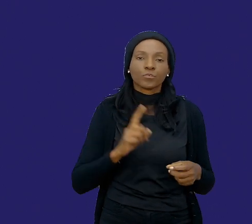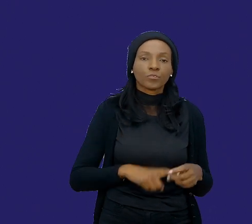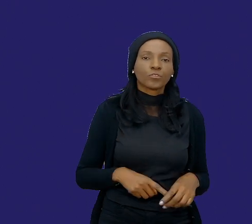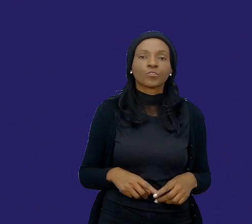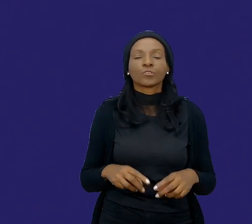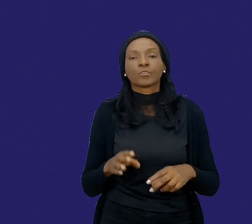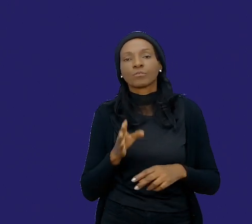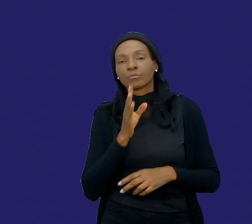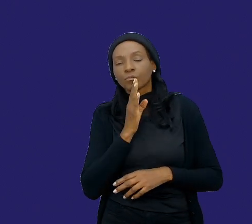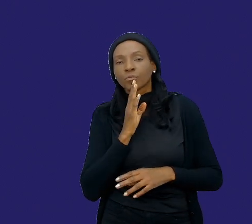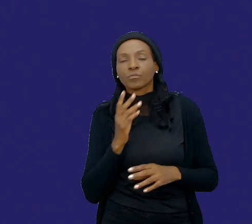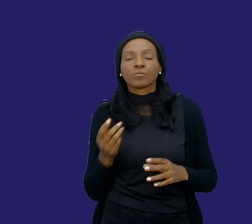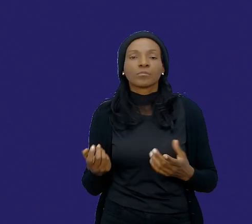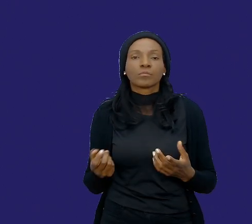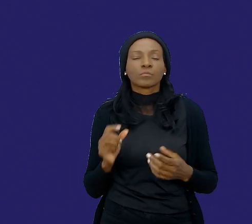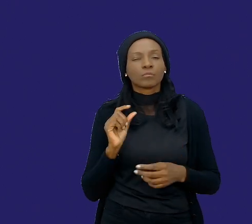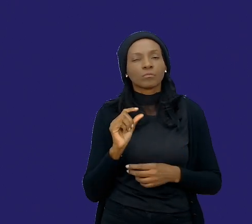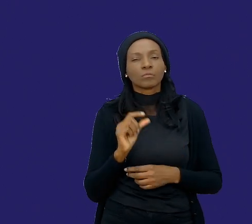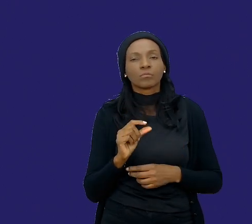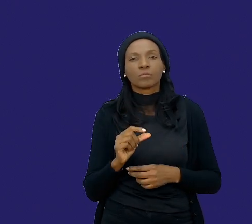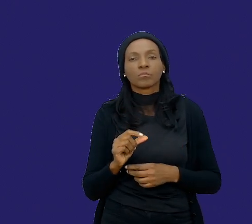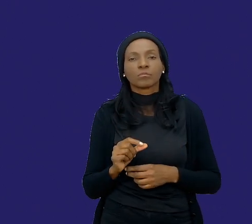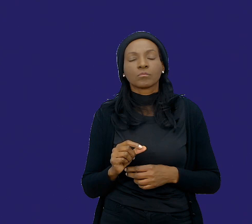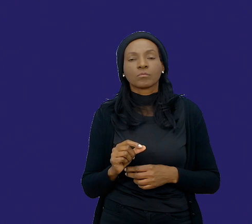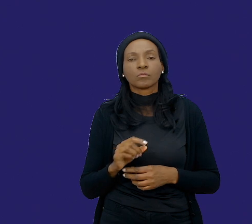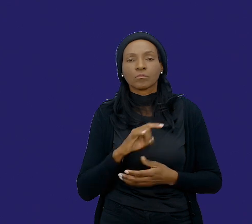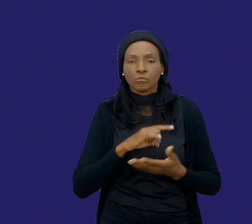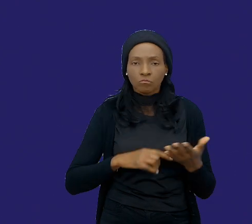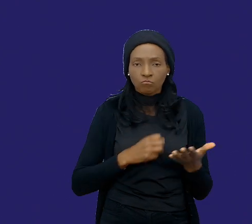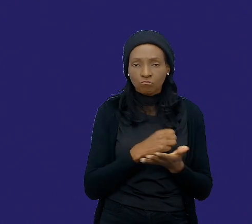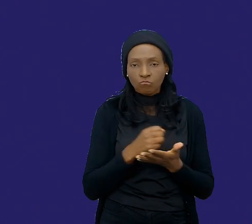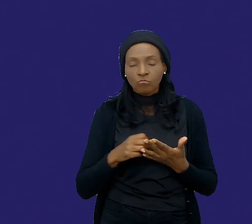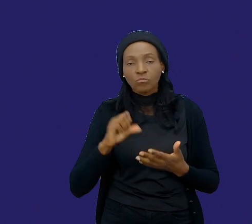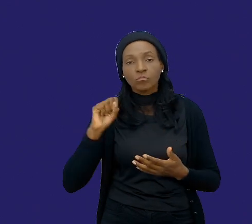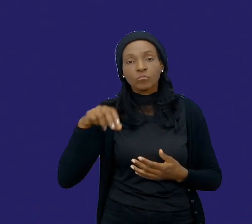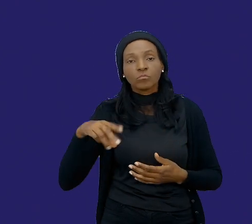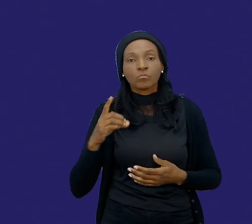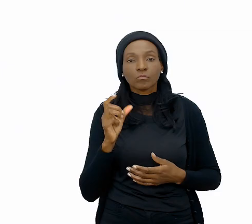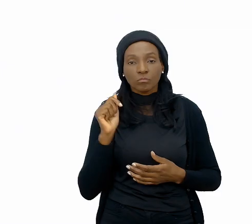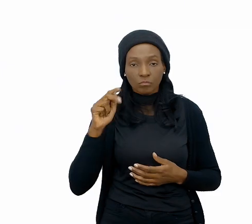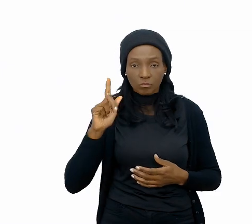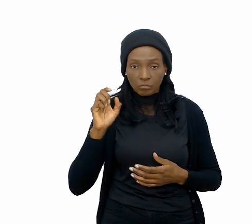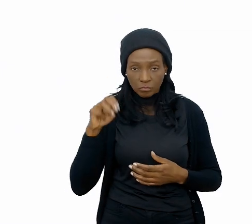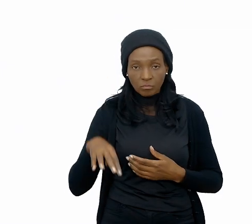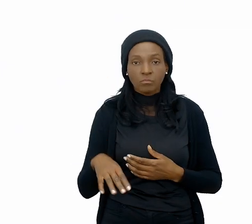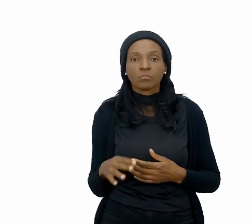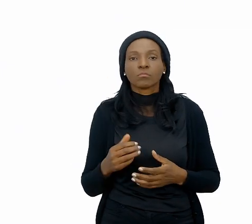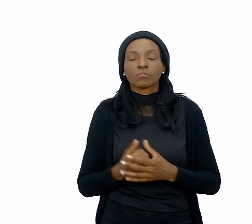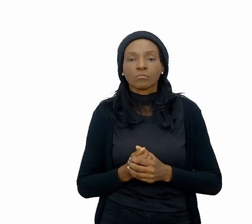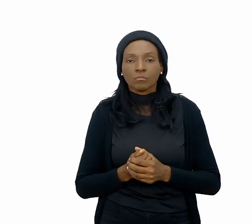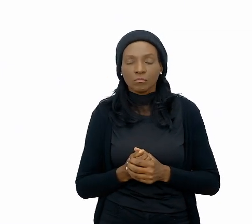ou conhecer um pouco mais do documento de sondagem, isso mesmo, né?